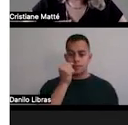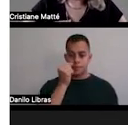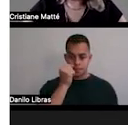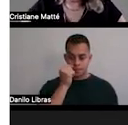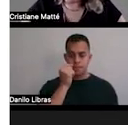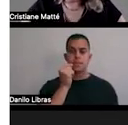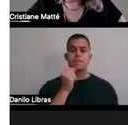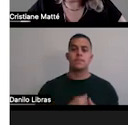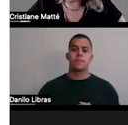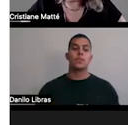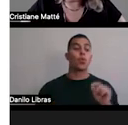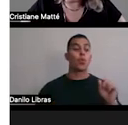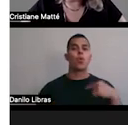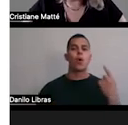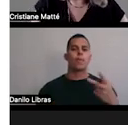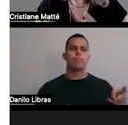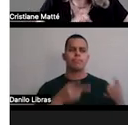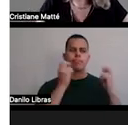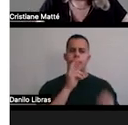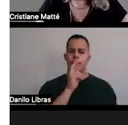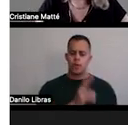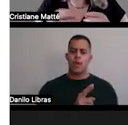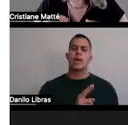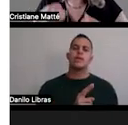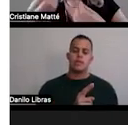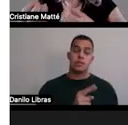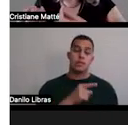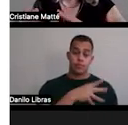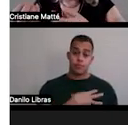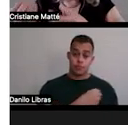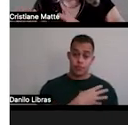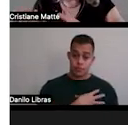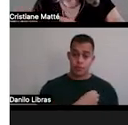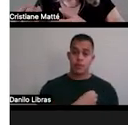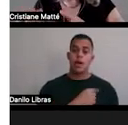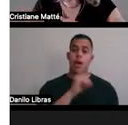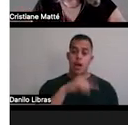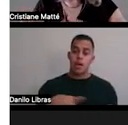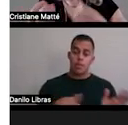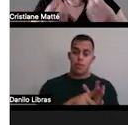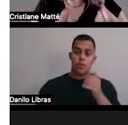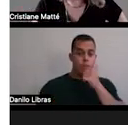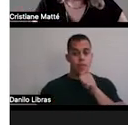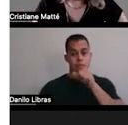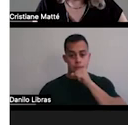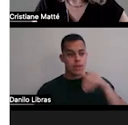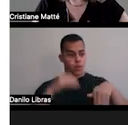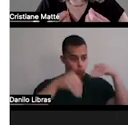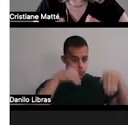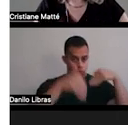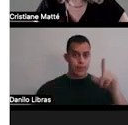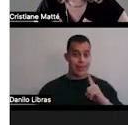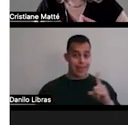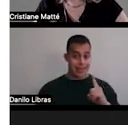que que a gente viu nesses resultados? Que os filhotes que eram provenientes das mães que tinham nadado,